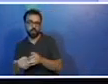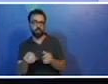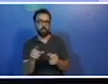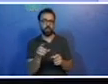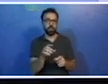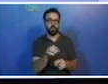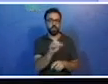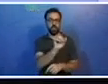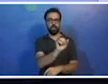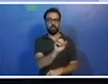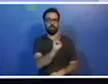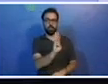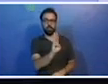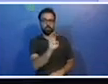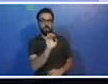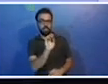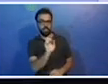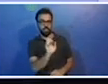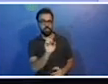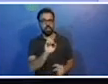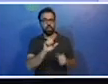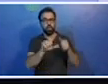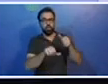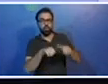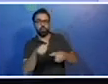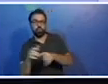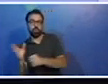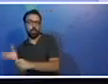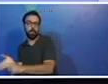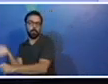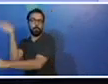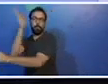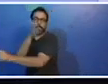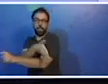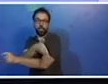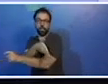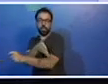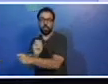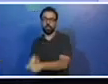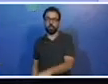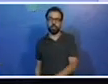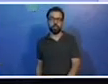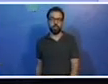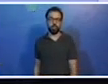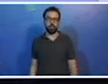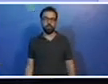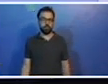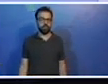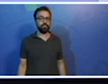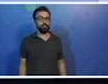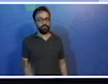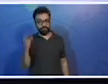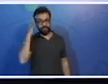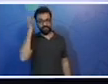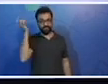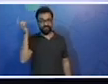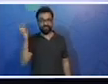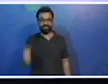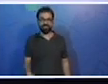they studying for the test? Eles estão estudando para o teste, para a prova? Viu como é que é simples?